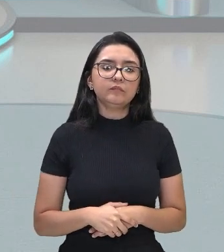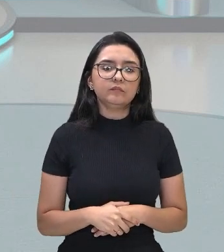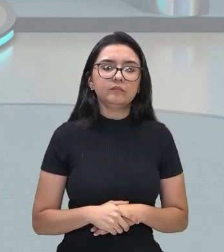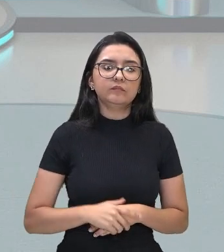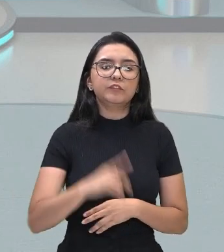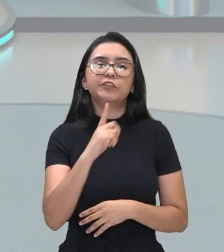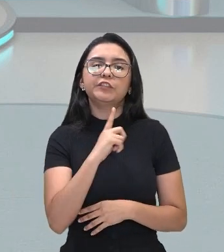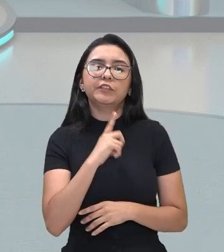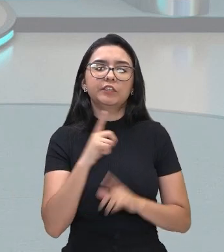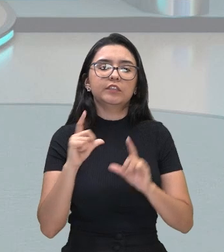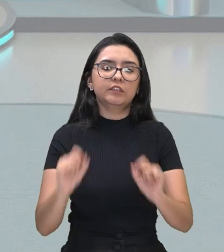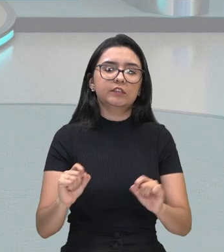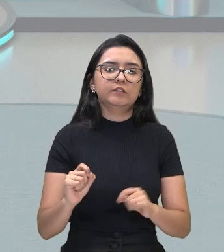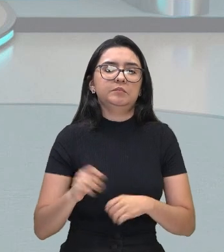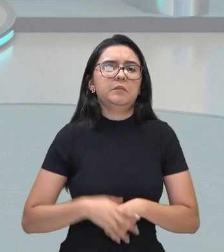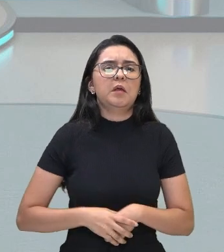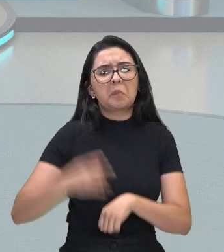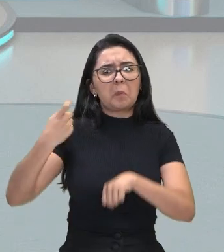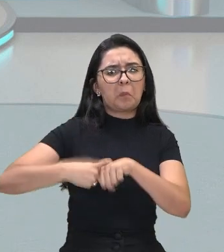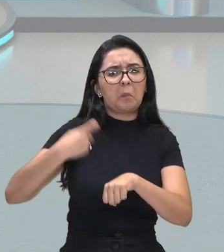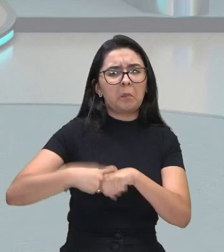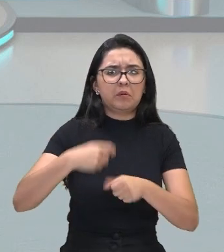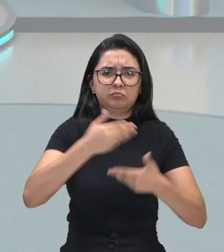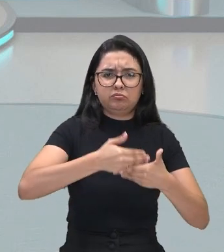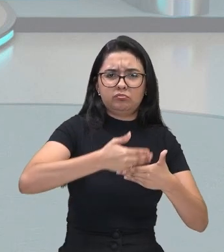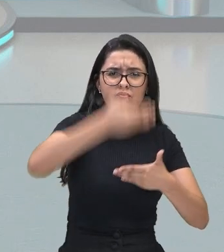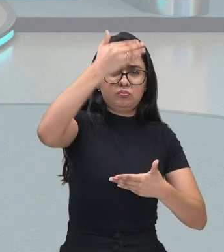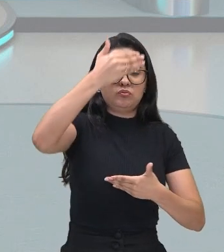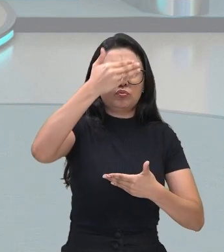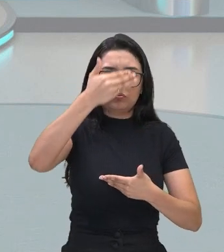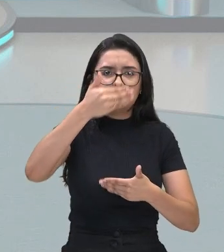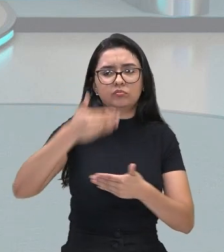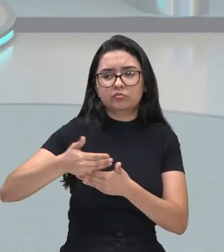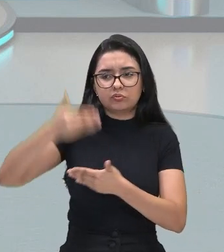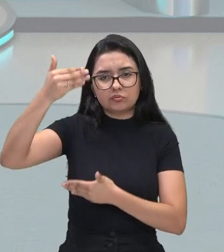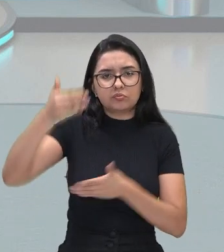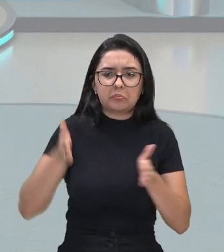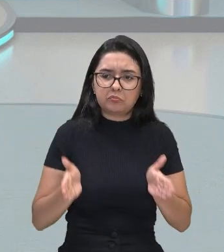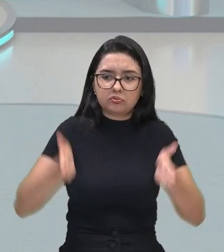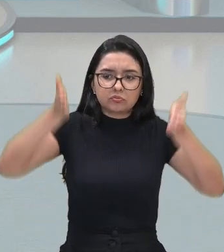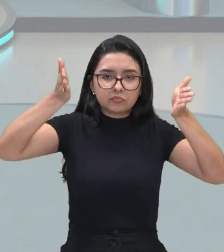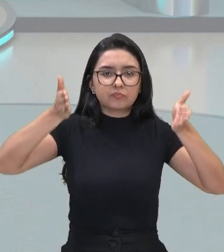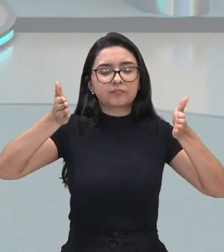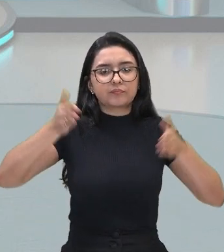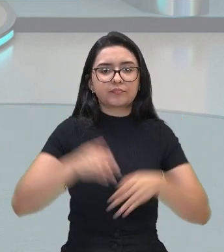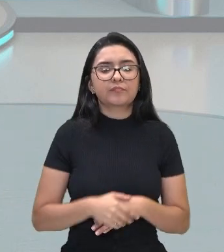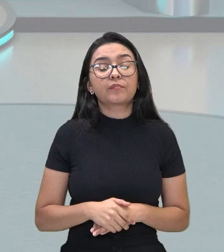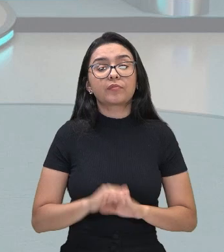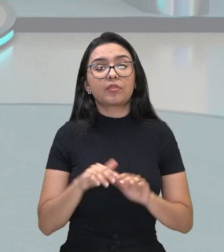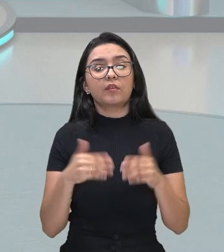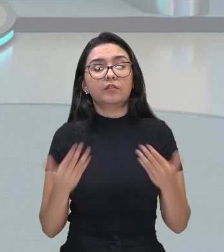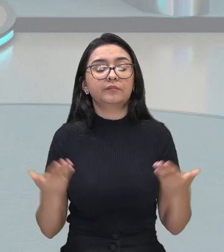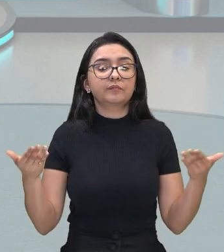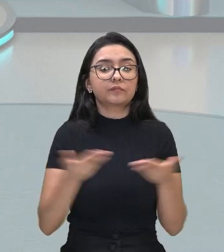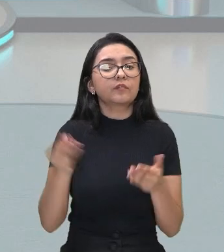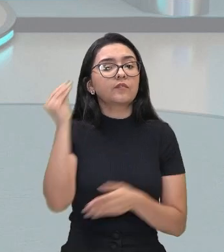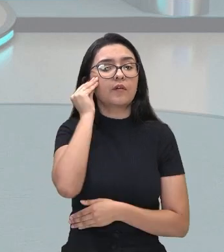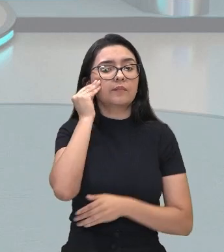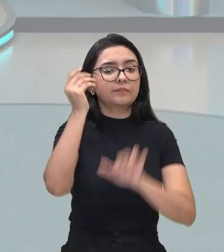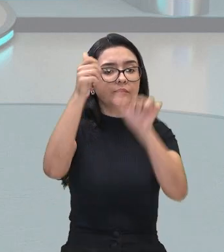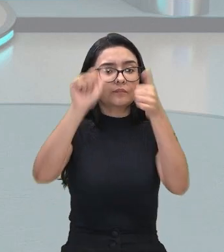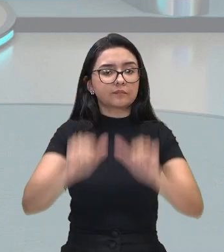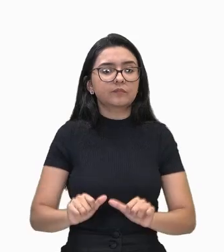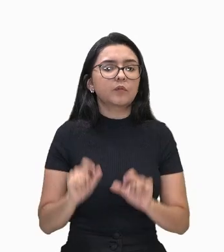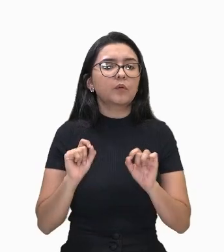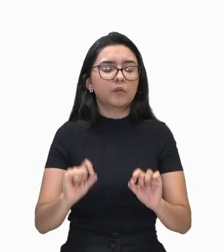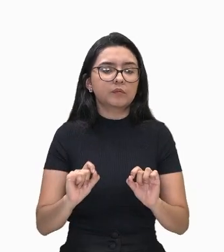tinha bastante solidez, as paredes eram muito grossas, como vocês podem ver. E agora vamos analisar um pouco mais o